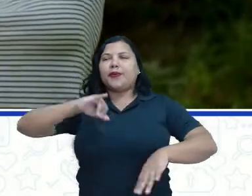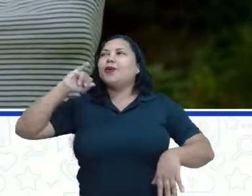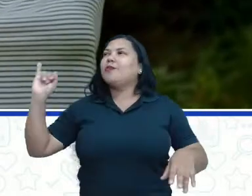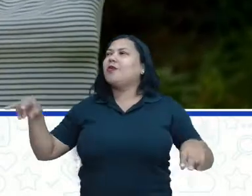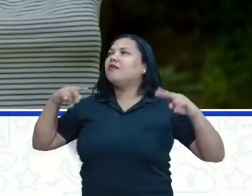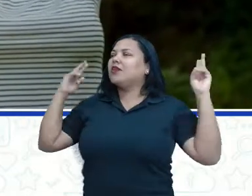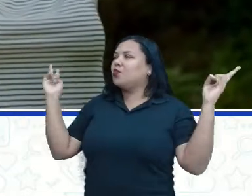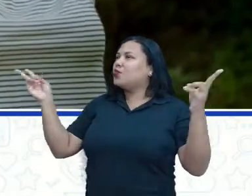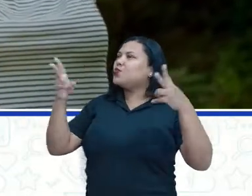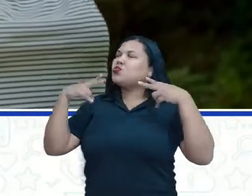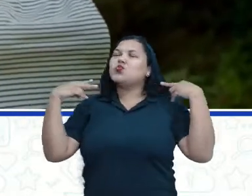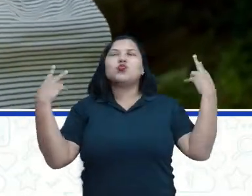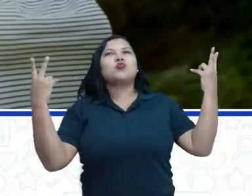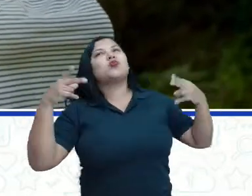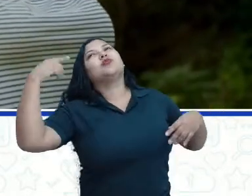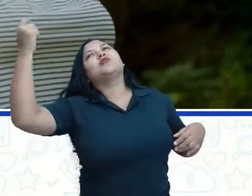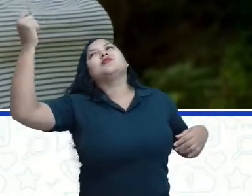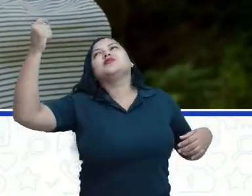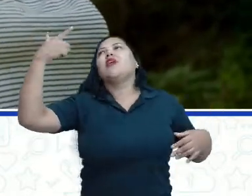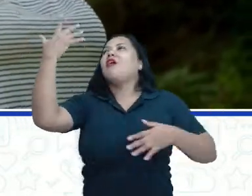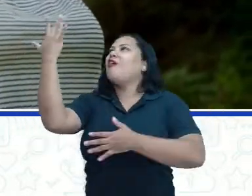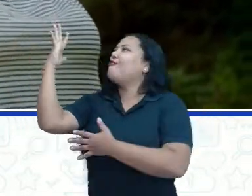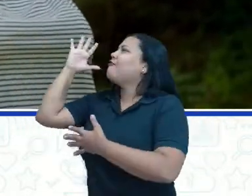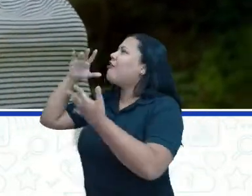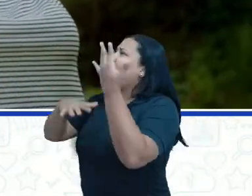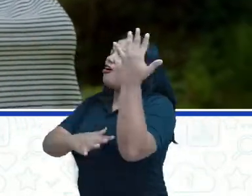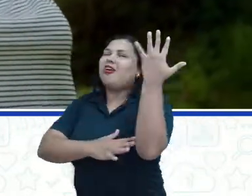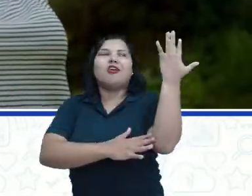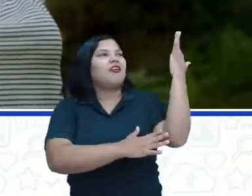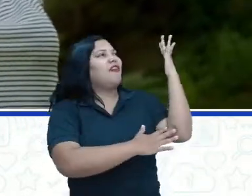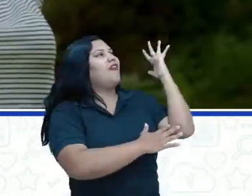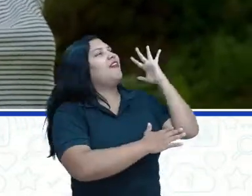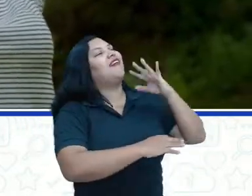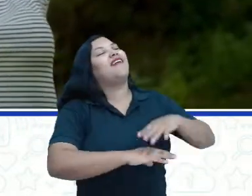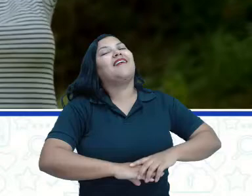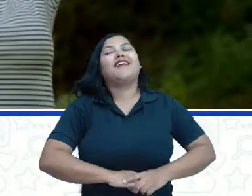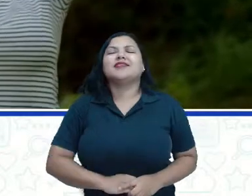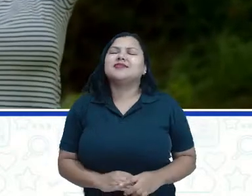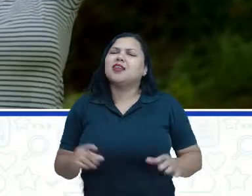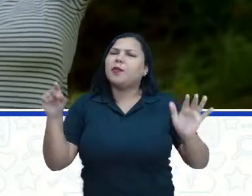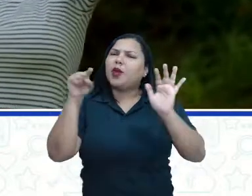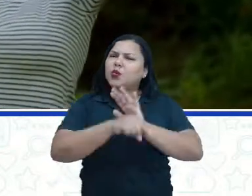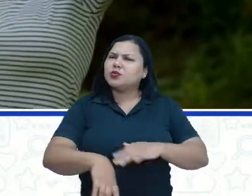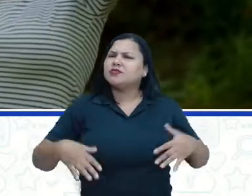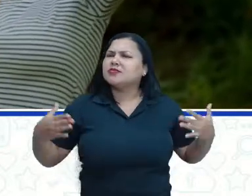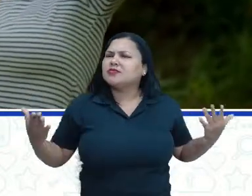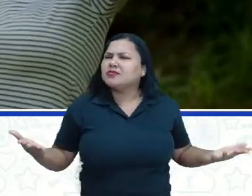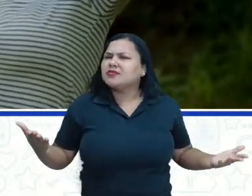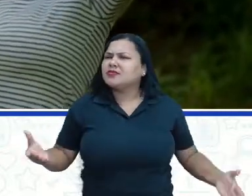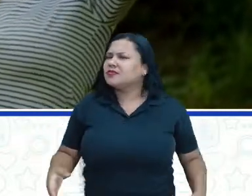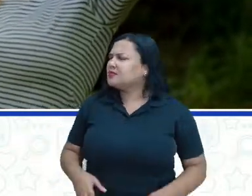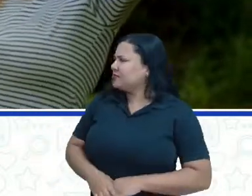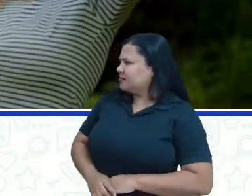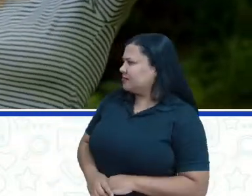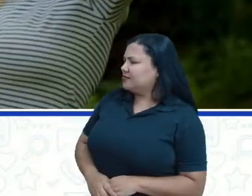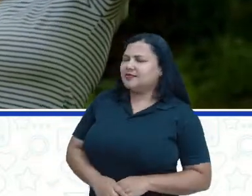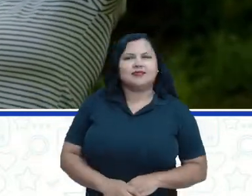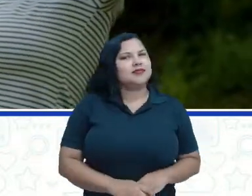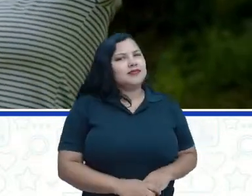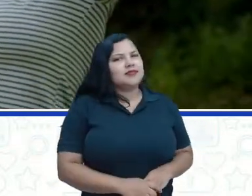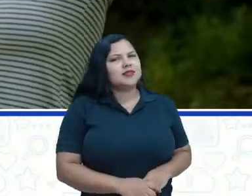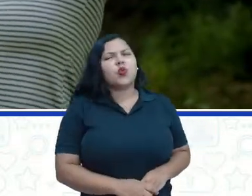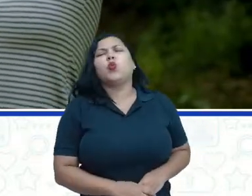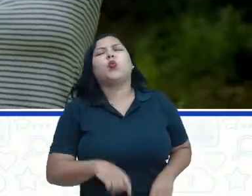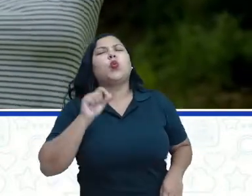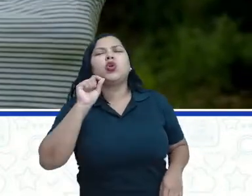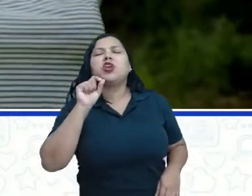curtindo o sol da manhã aí no meio de árvores. Né? E a pergunta é: what do you like to do to relax? O